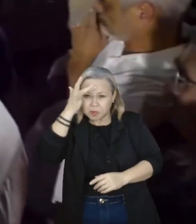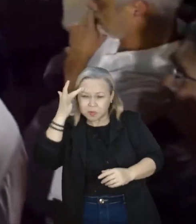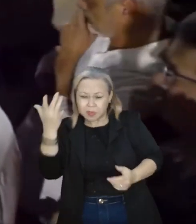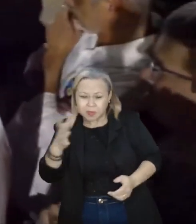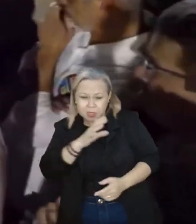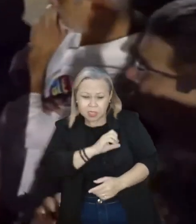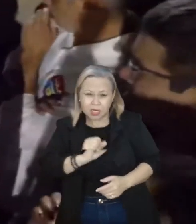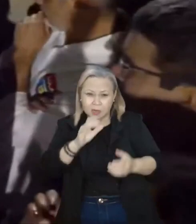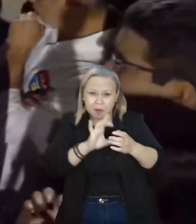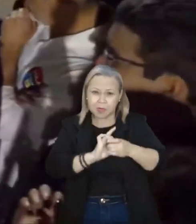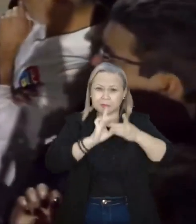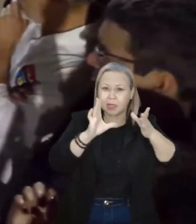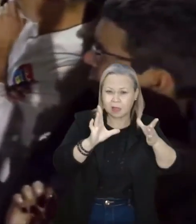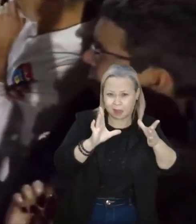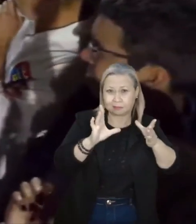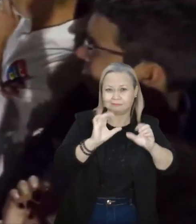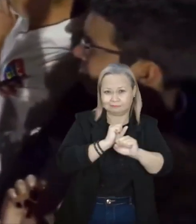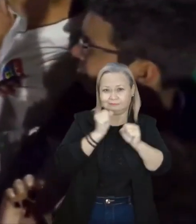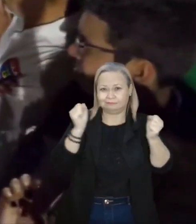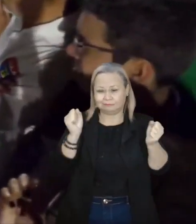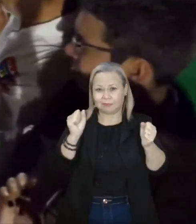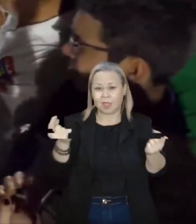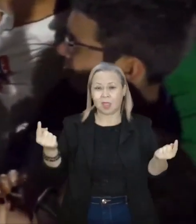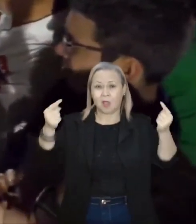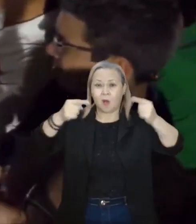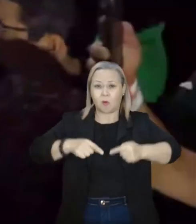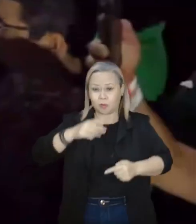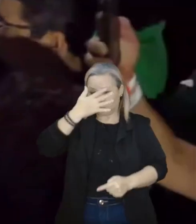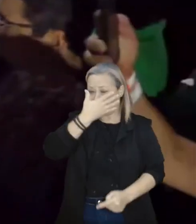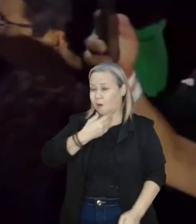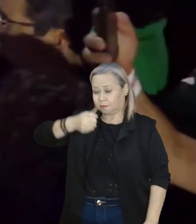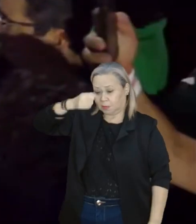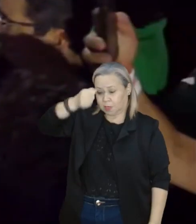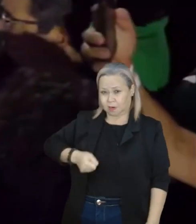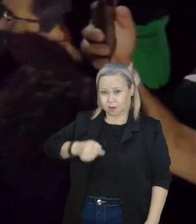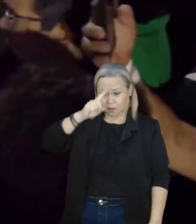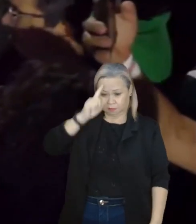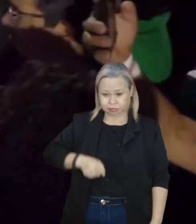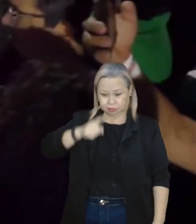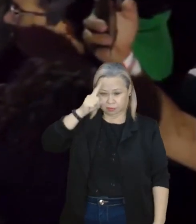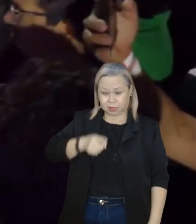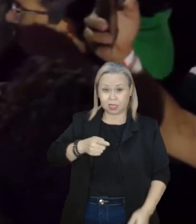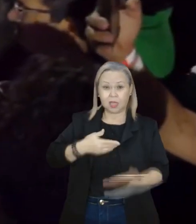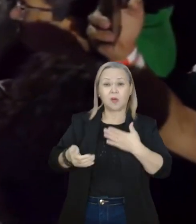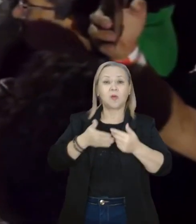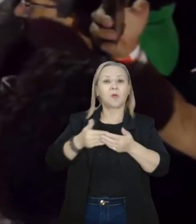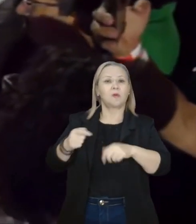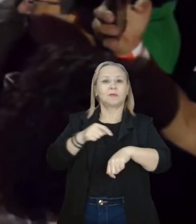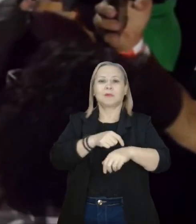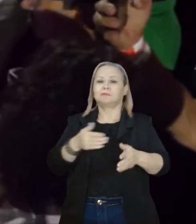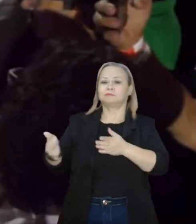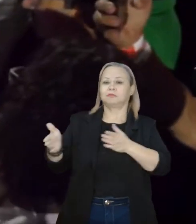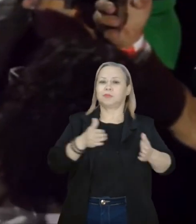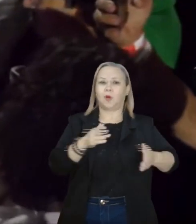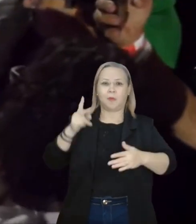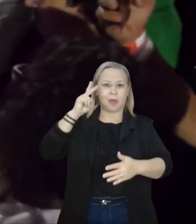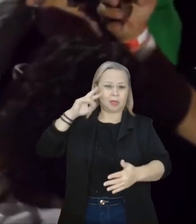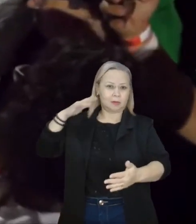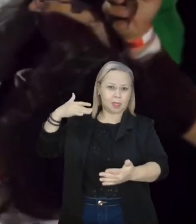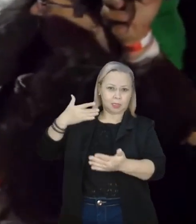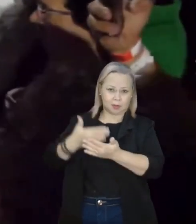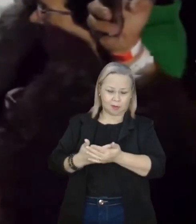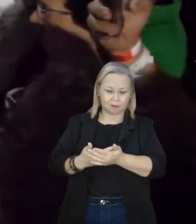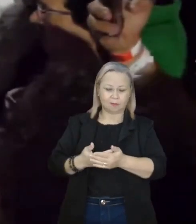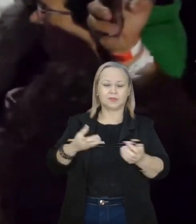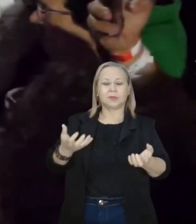liberdade e a democracia contra o autoritarismo em qualquer momento da história. Então eu quero